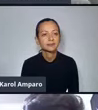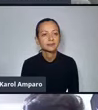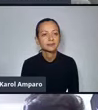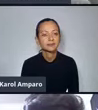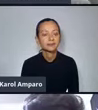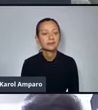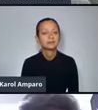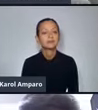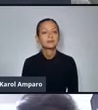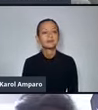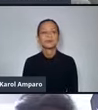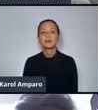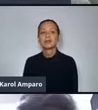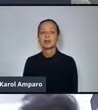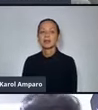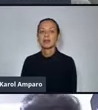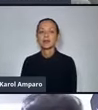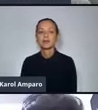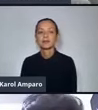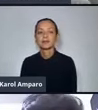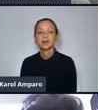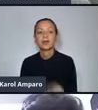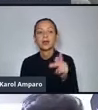Mestre Gladson. E me deu fatos de outros.